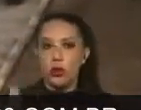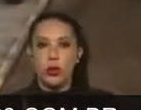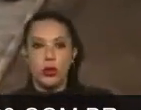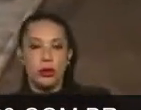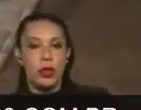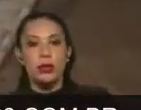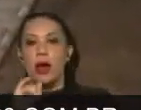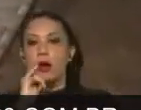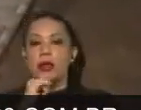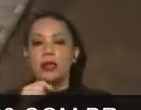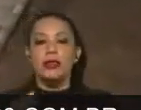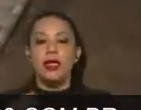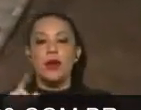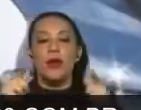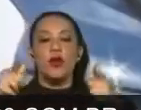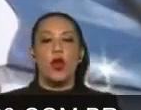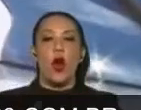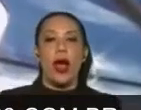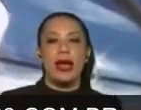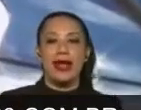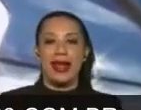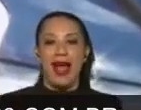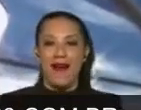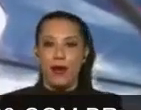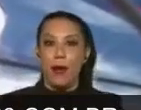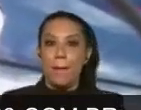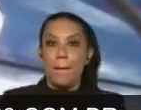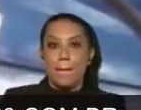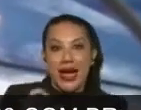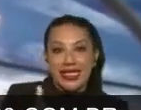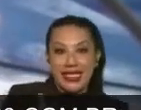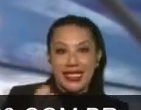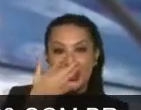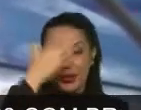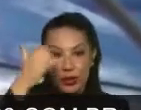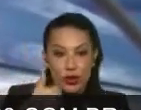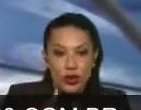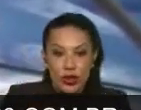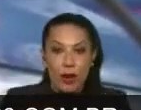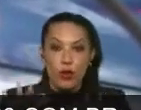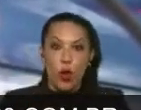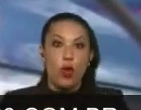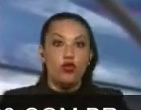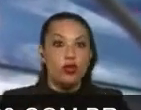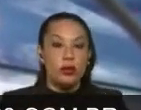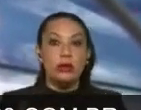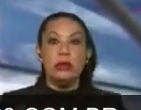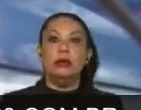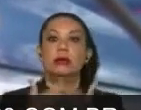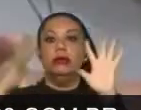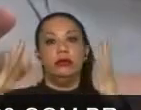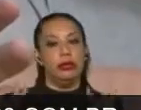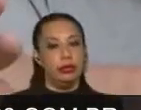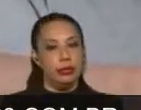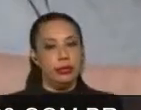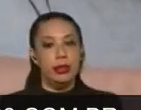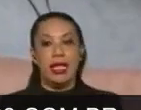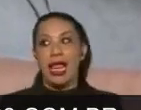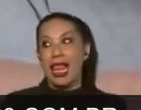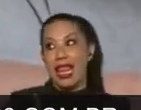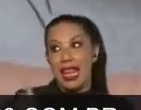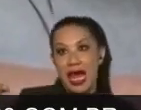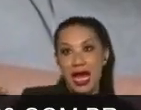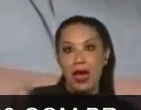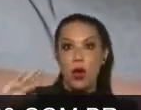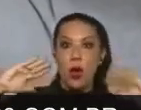para a realização do evento no local. Mais de 60 pessoas estavam no auditório quando ele desabou. Lá era